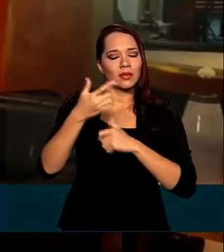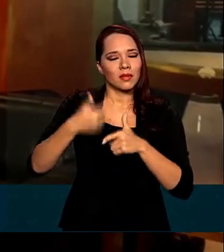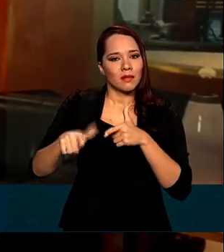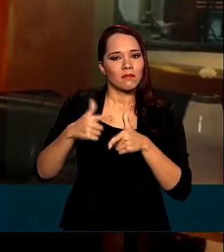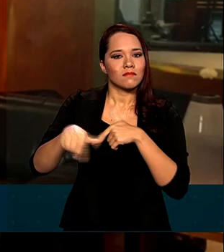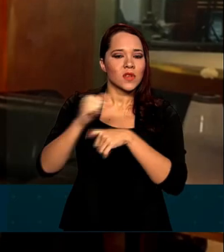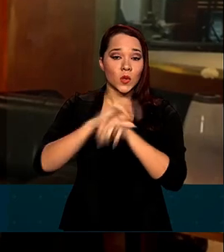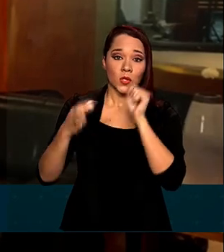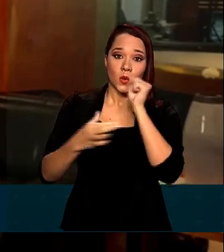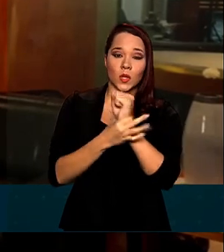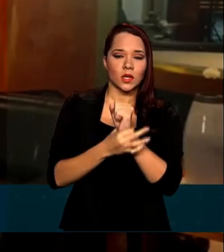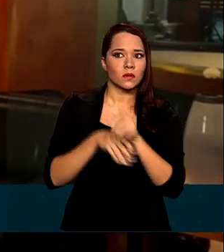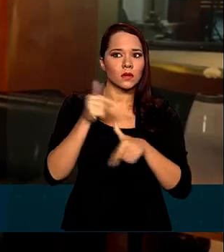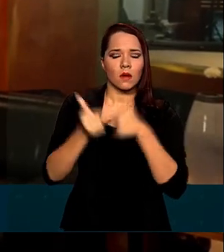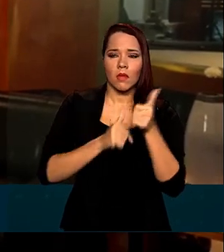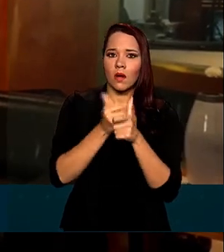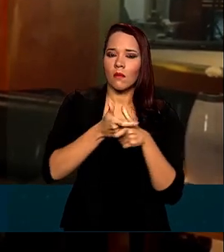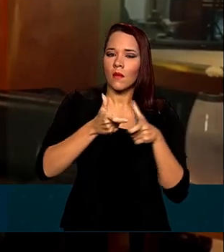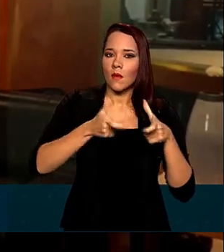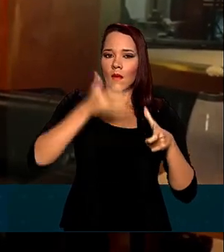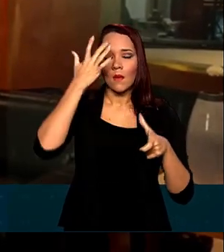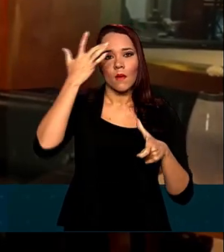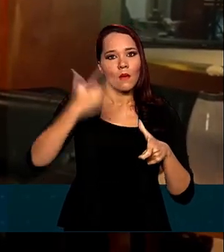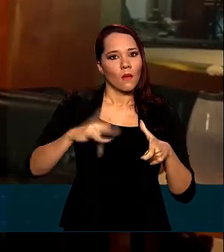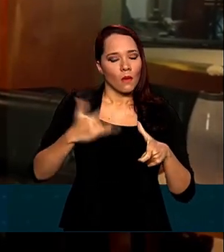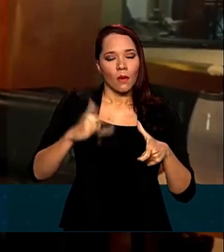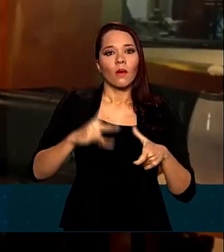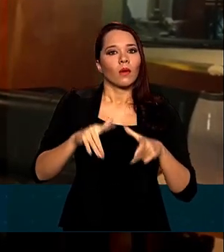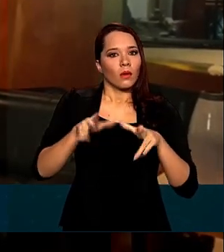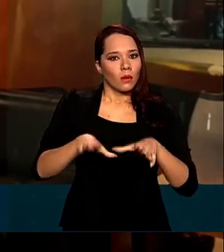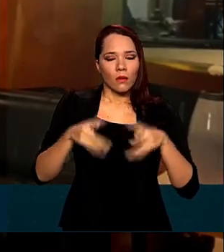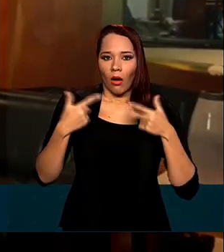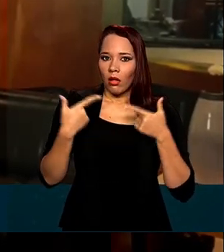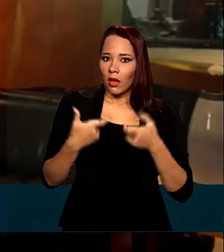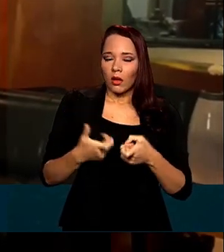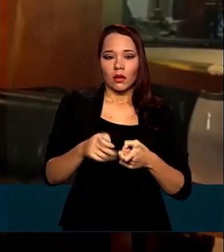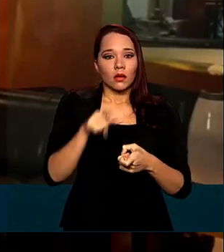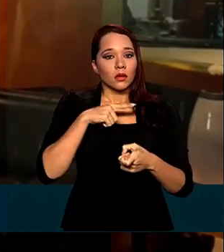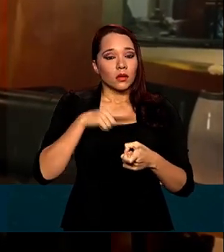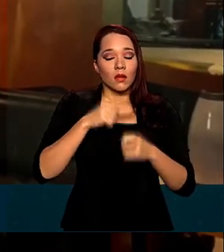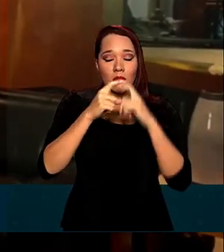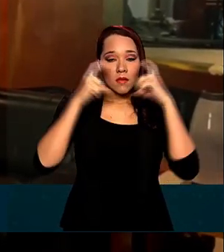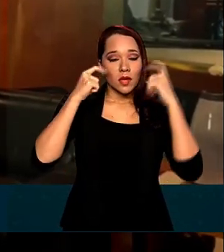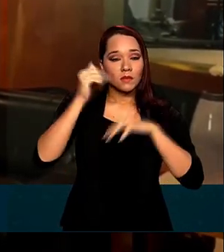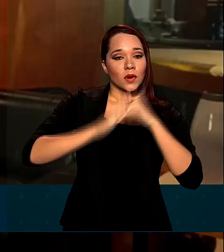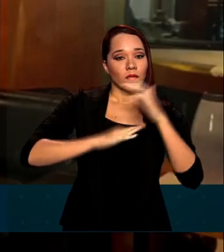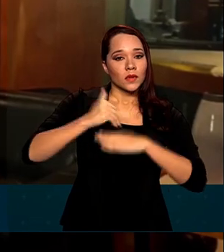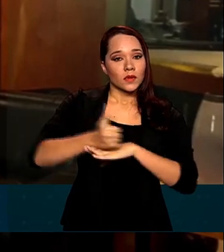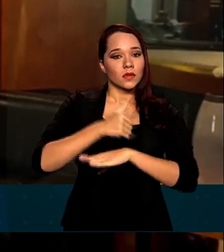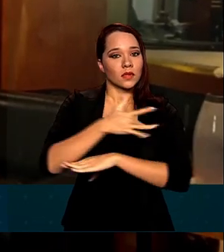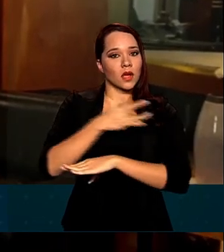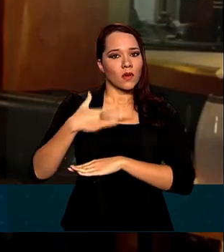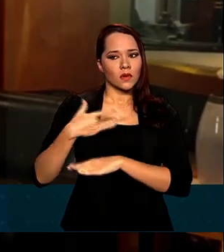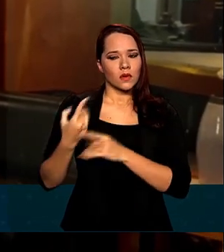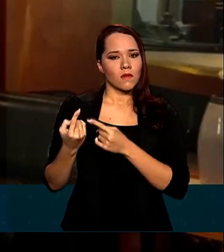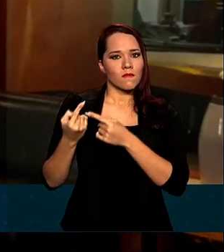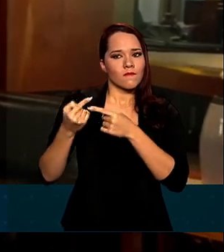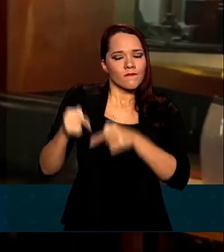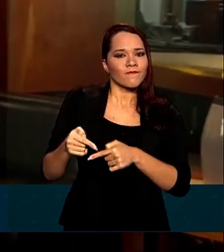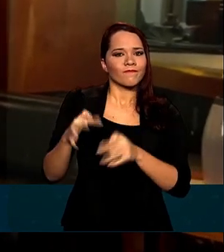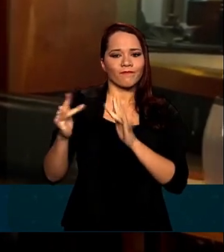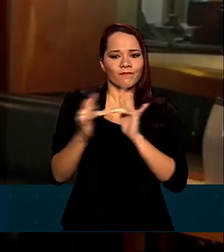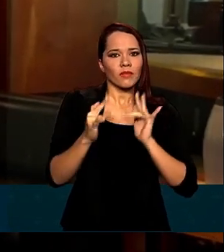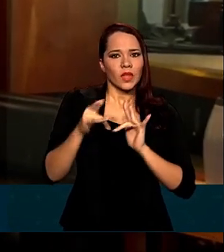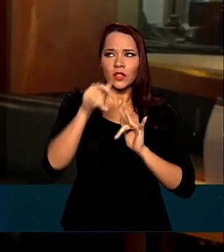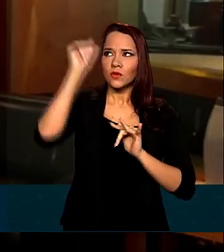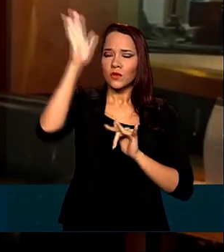de proporções gigantescas, uma verdadeira operação de guerra, trouxe máscaras para os profissionais de saúde que estão enfrentando a crise nos diversos